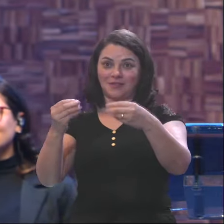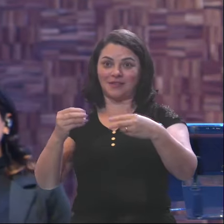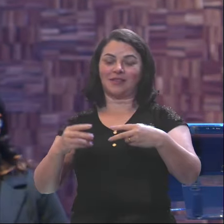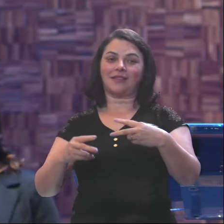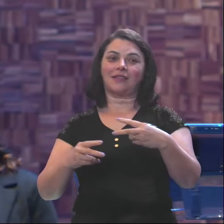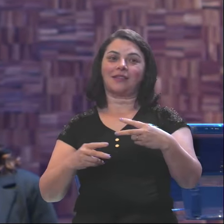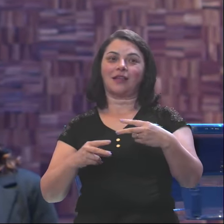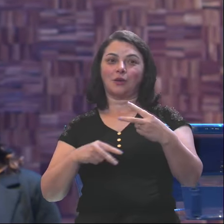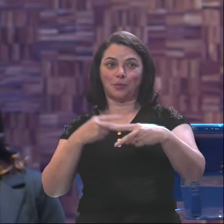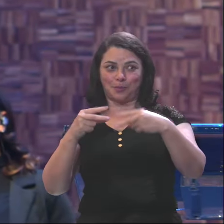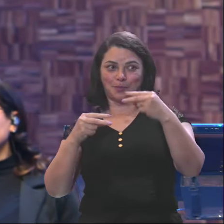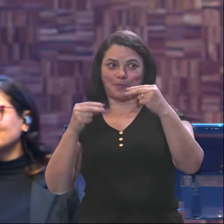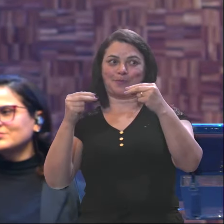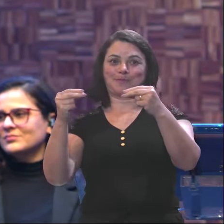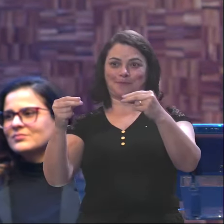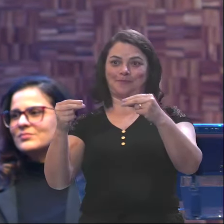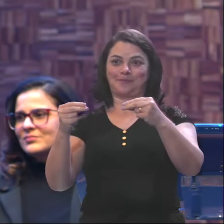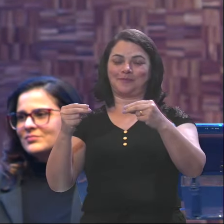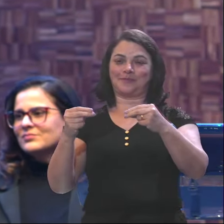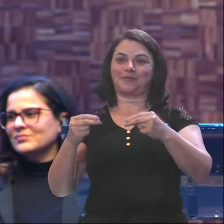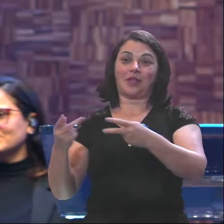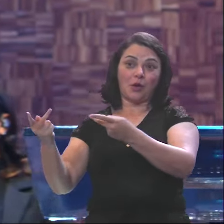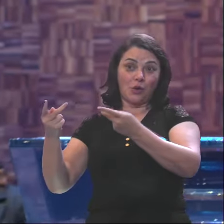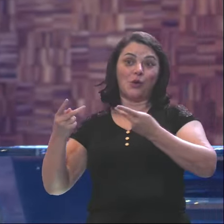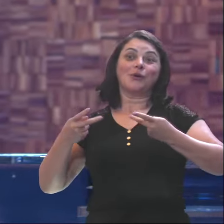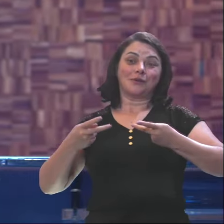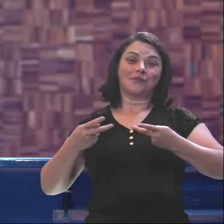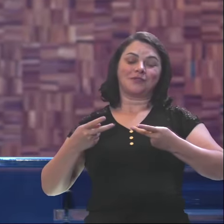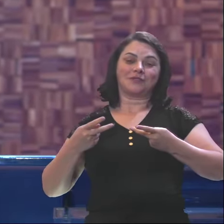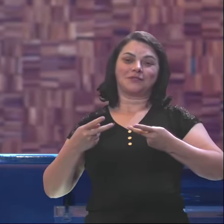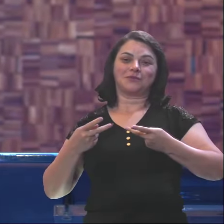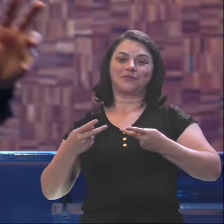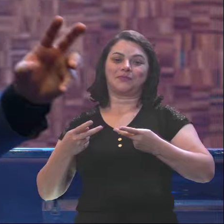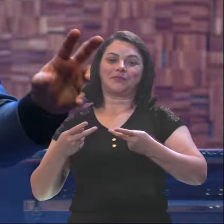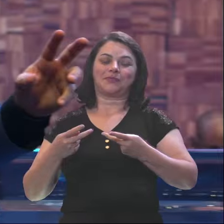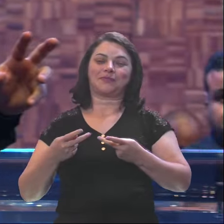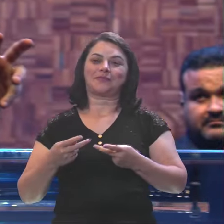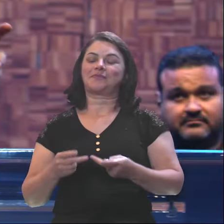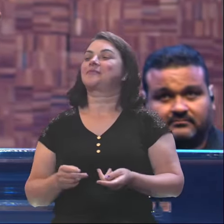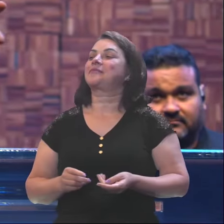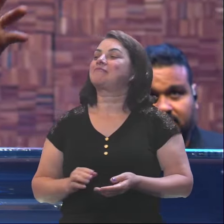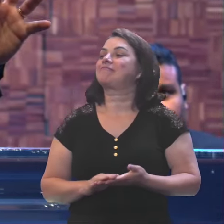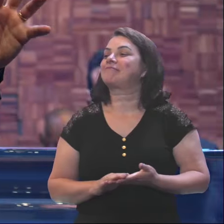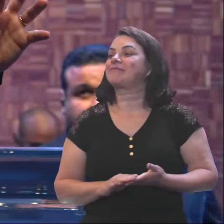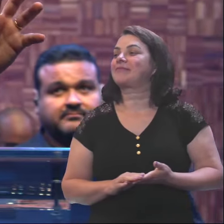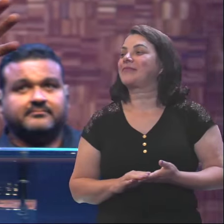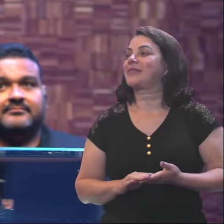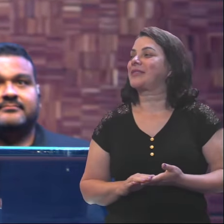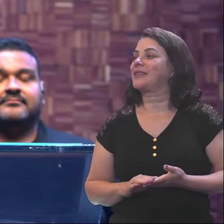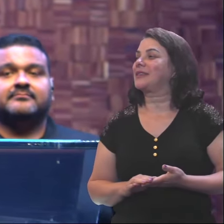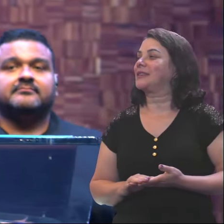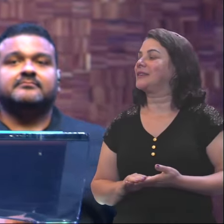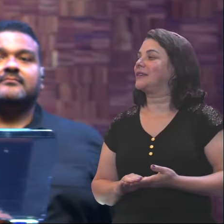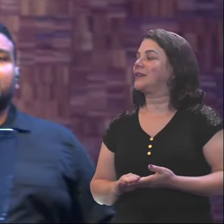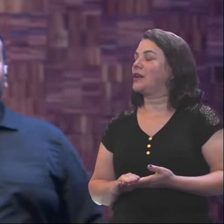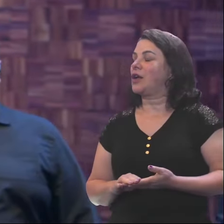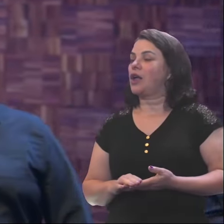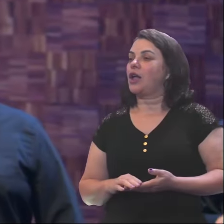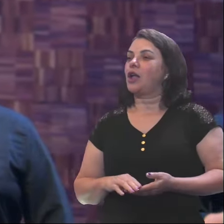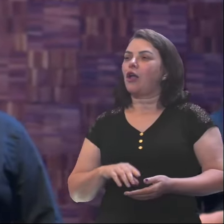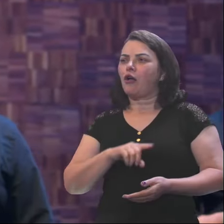Tem aqui, ó, um irmão que não recebeu aqui, dá para ele aqui. Pega lá. Olha, você deu um primeiro